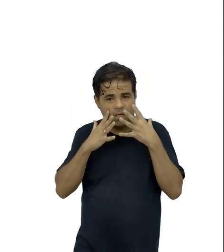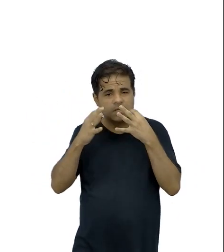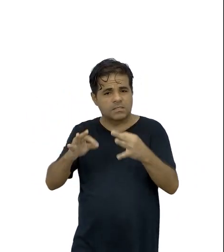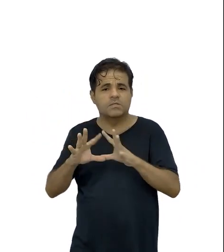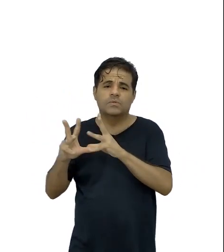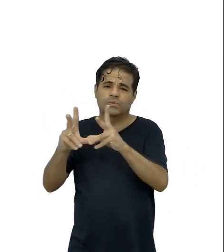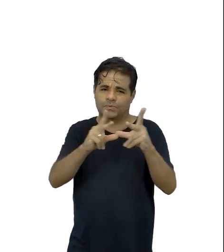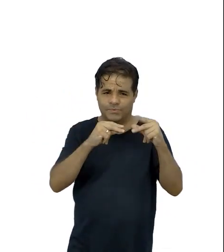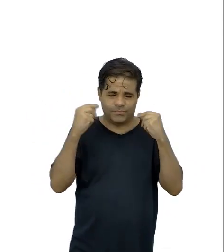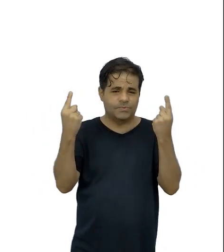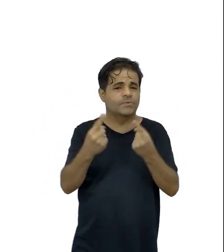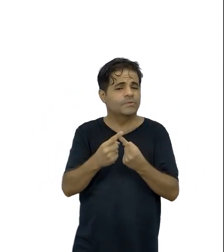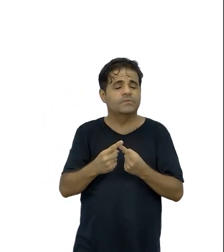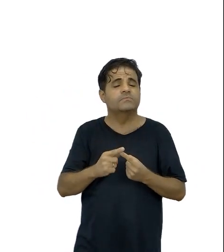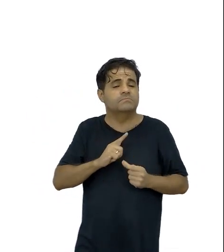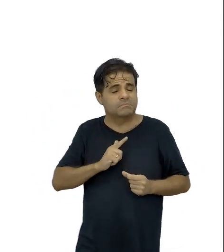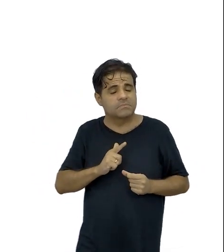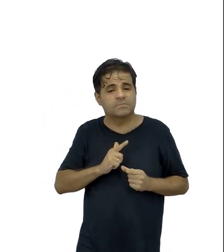de todos.